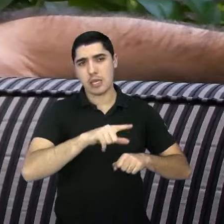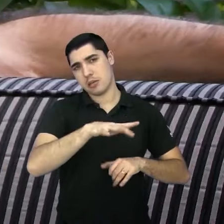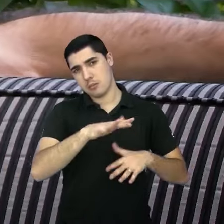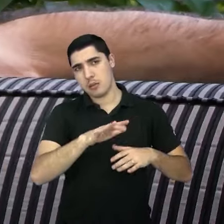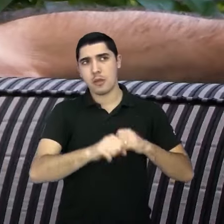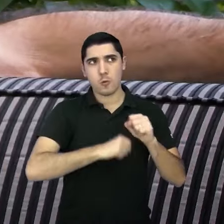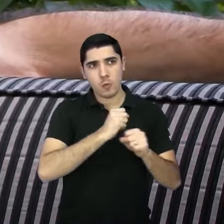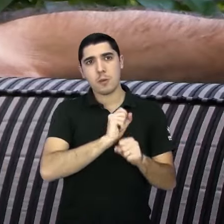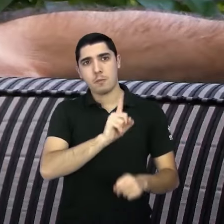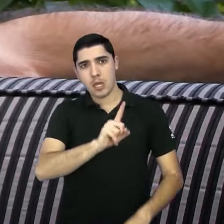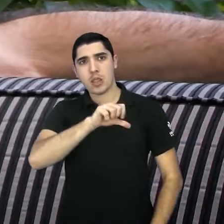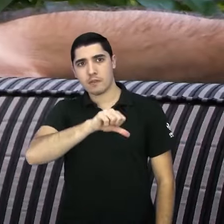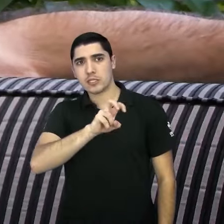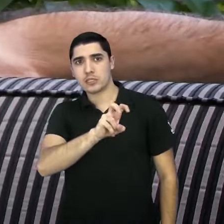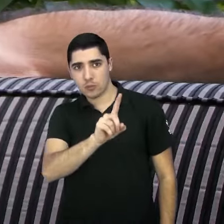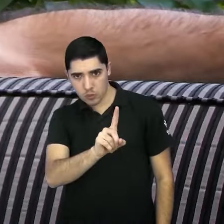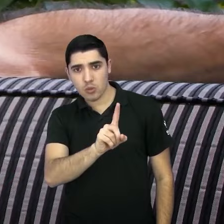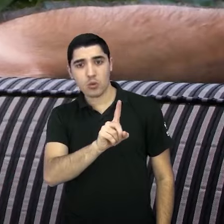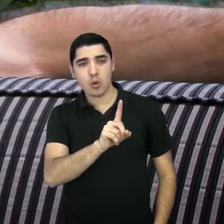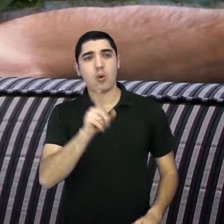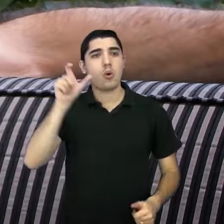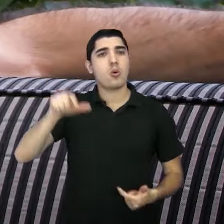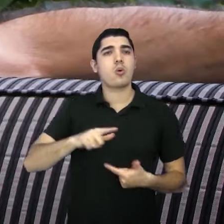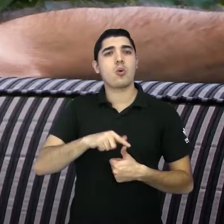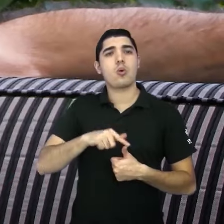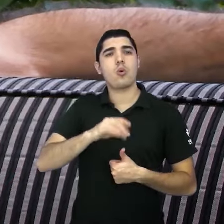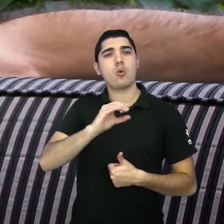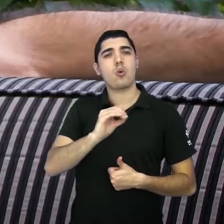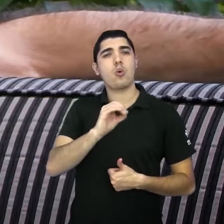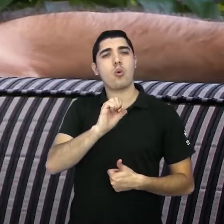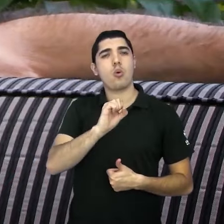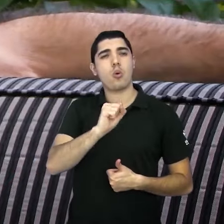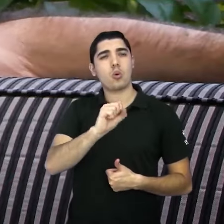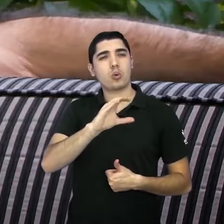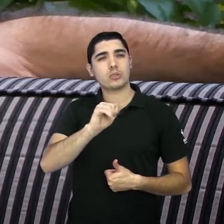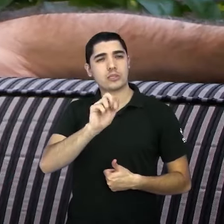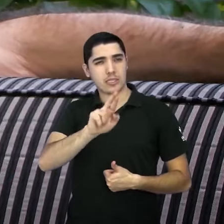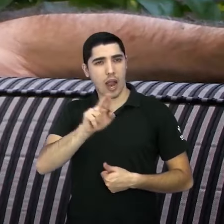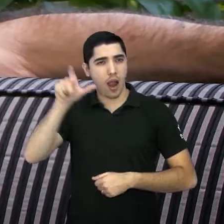em 1951 por aí que começou essa ideia que Oscar Niemeyer,